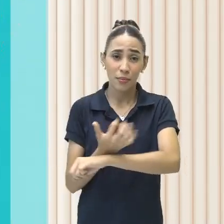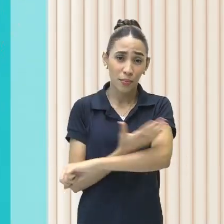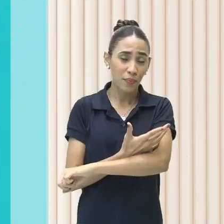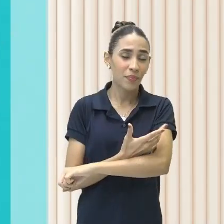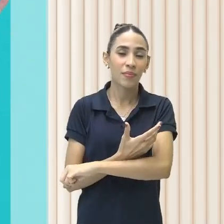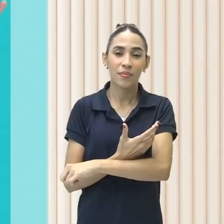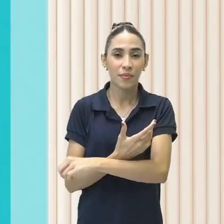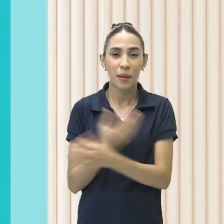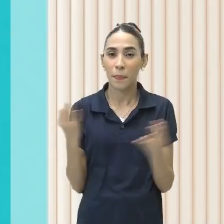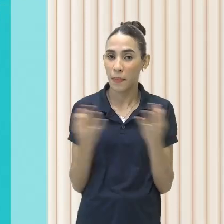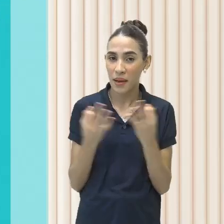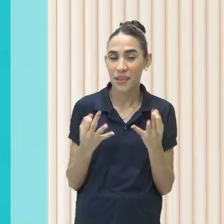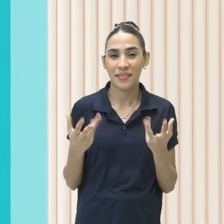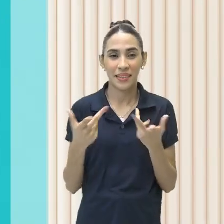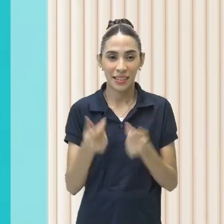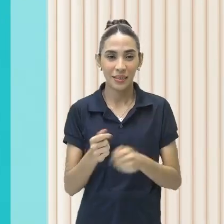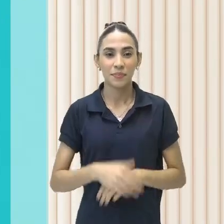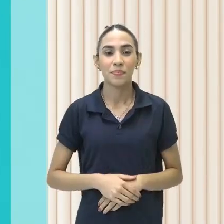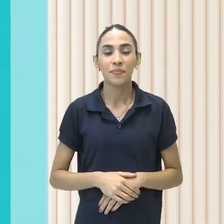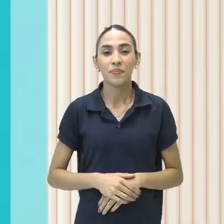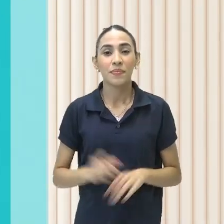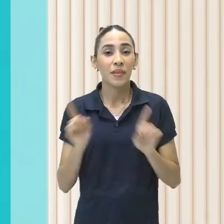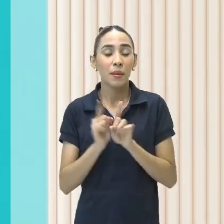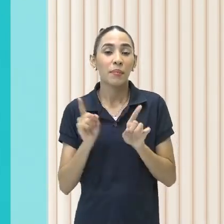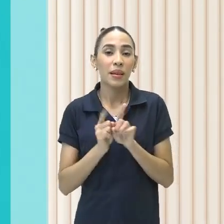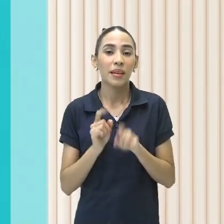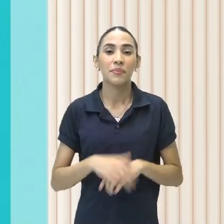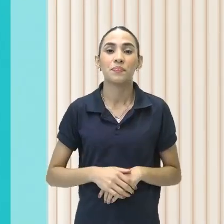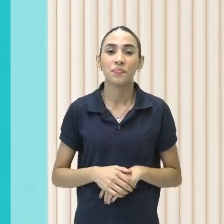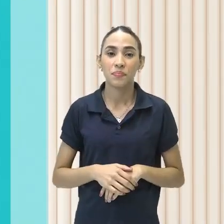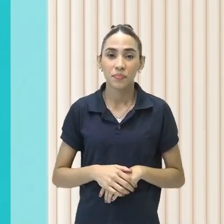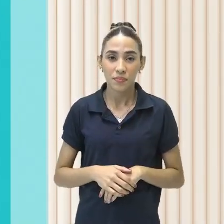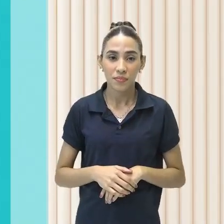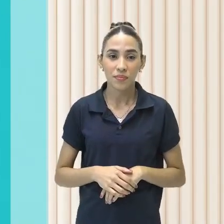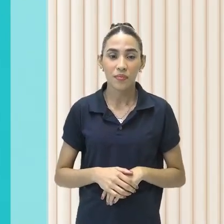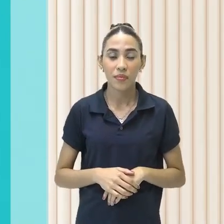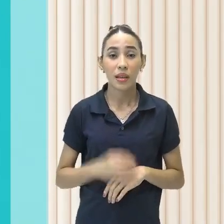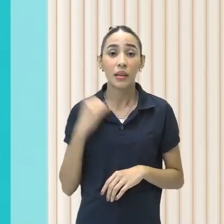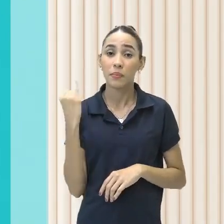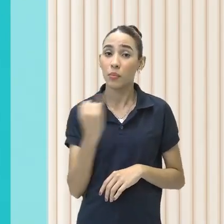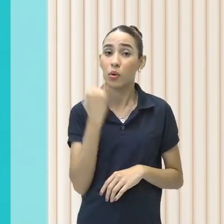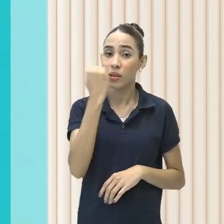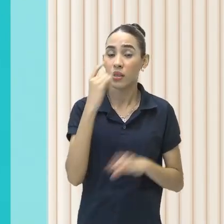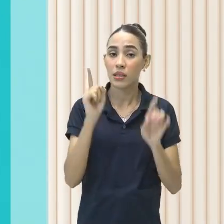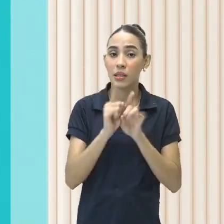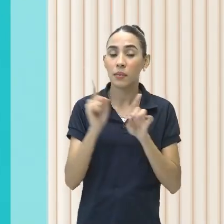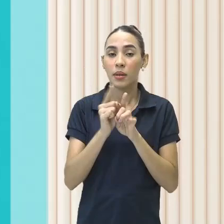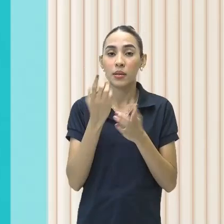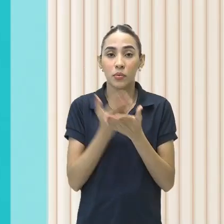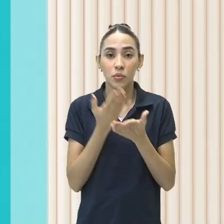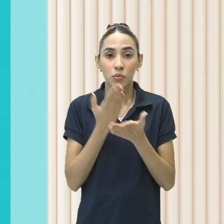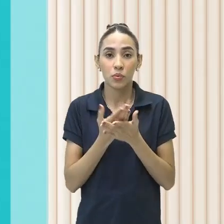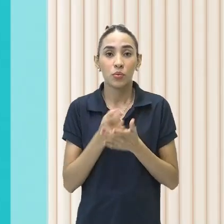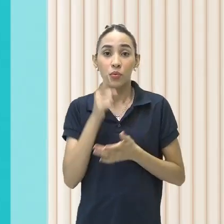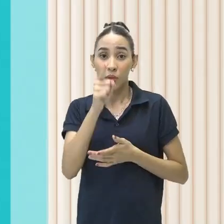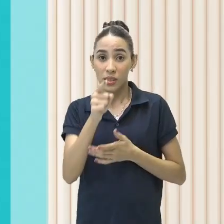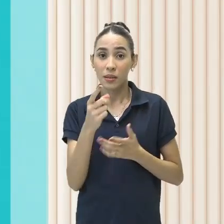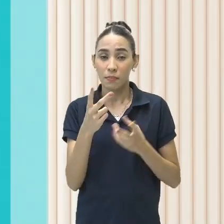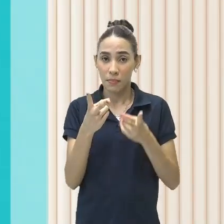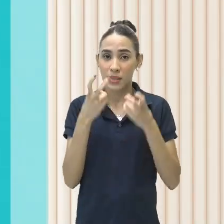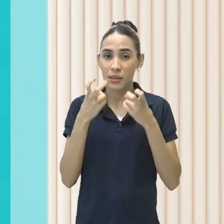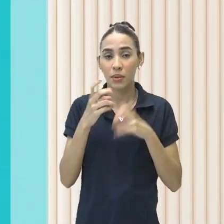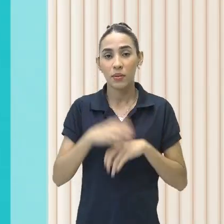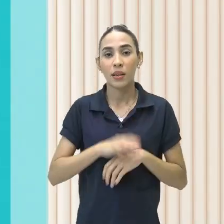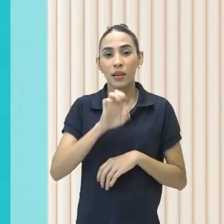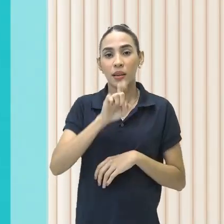ali, o emocional foi maravilhoso. E ver, assim, o quanto a importância do estudo. Porque, como vocês viram,